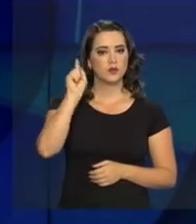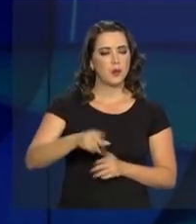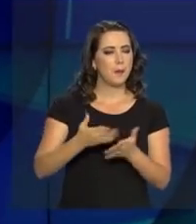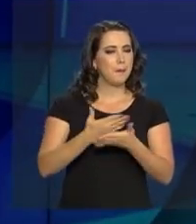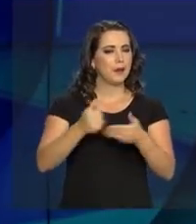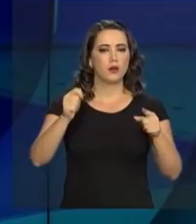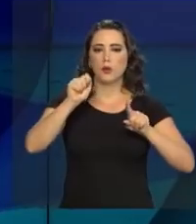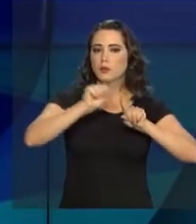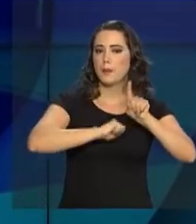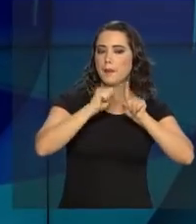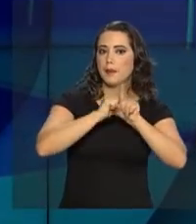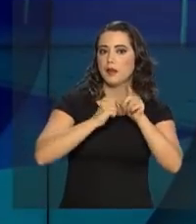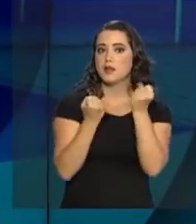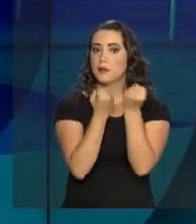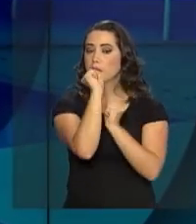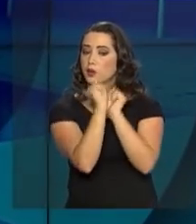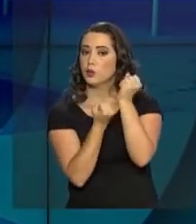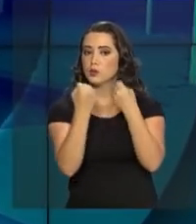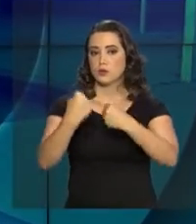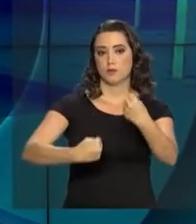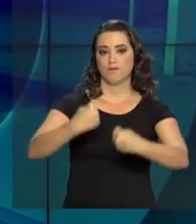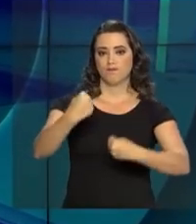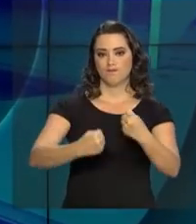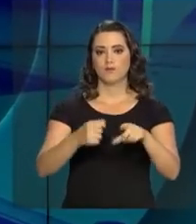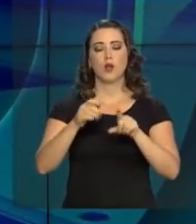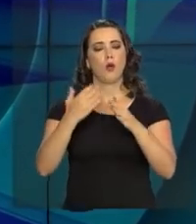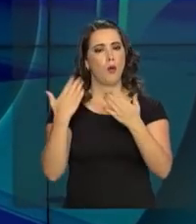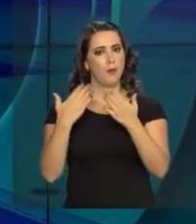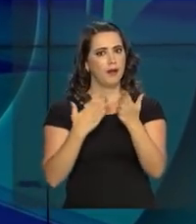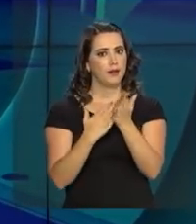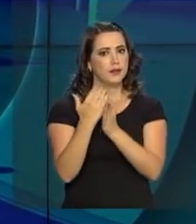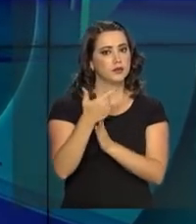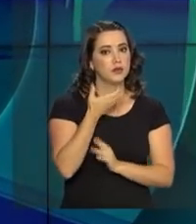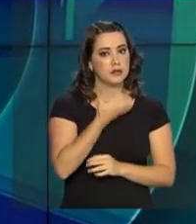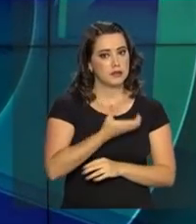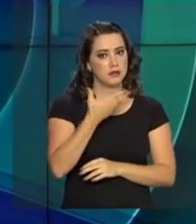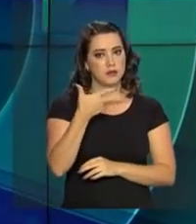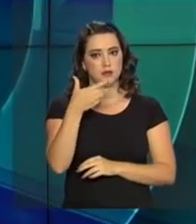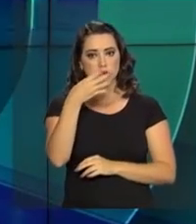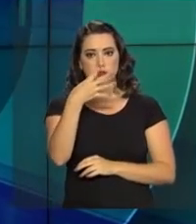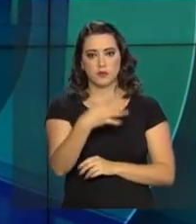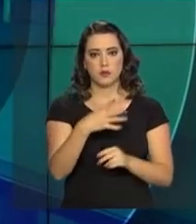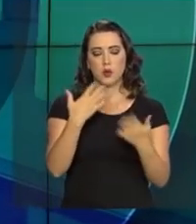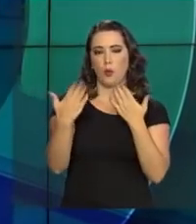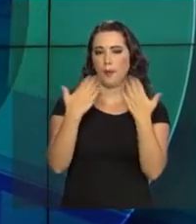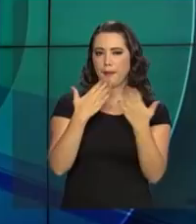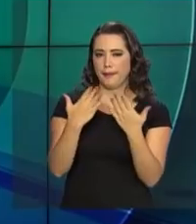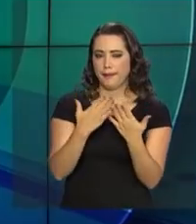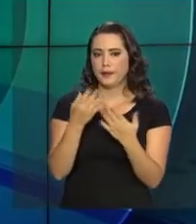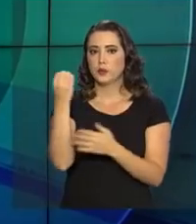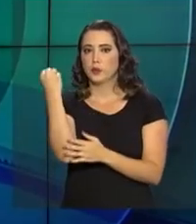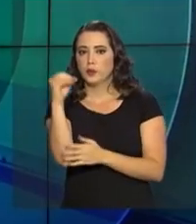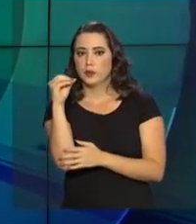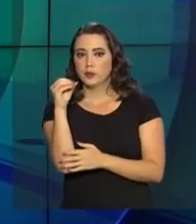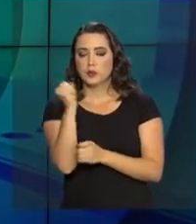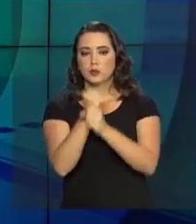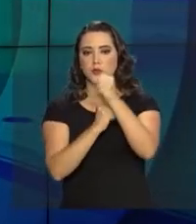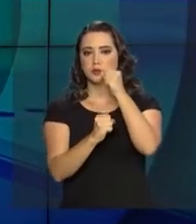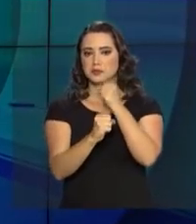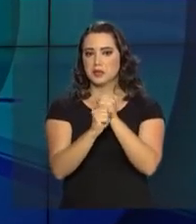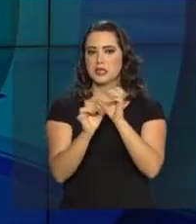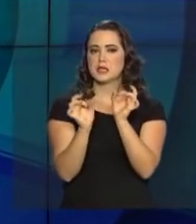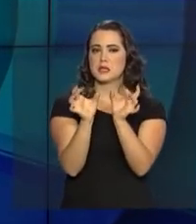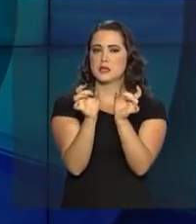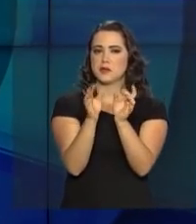2018 foi o melhor mês para a indústria automobilística desde dezembro de 2014. Na comparação com outubro do ano